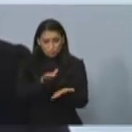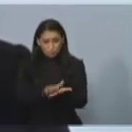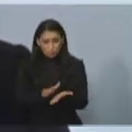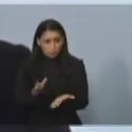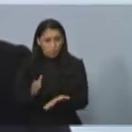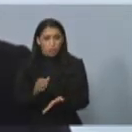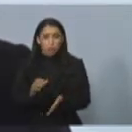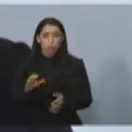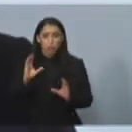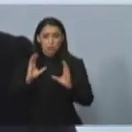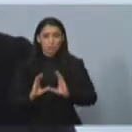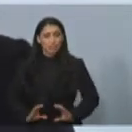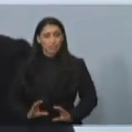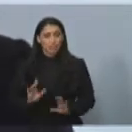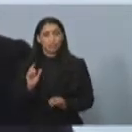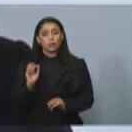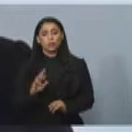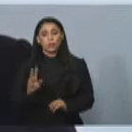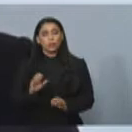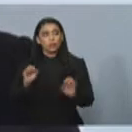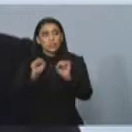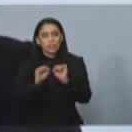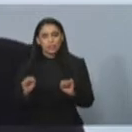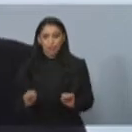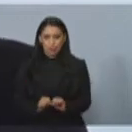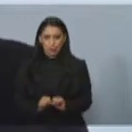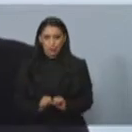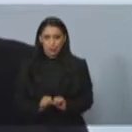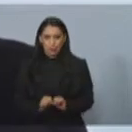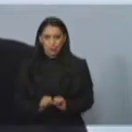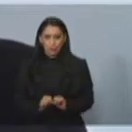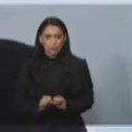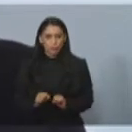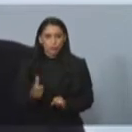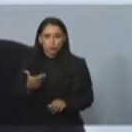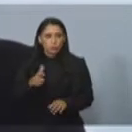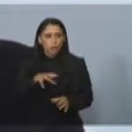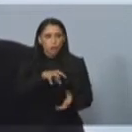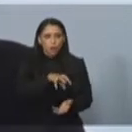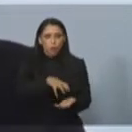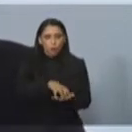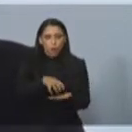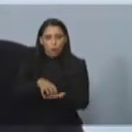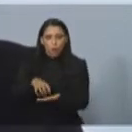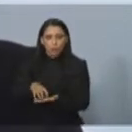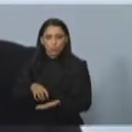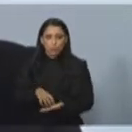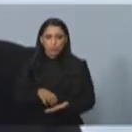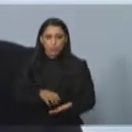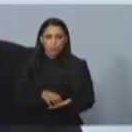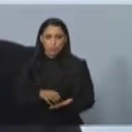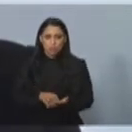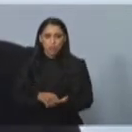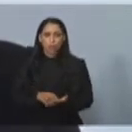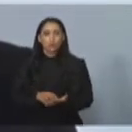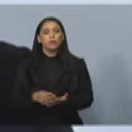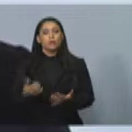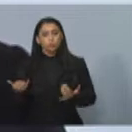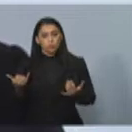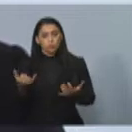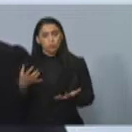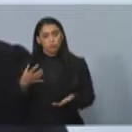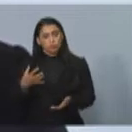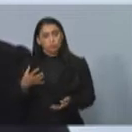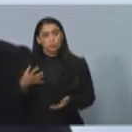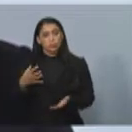no sistema de interoperabilidade em si. Nenhuma organização da sociedade civil é contra a interoperabilidade de dados na administração pública,